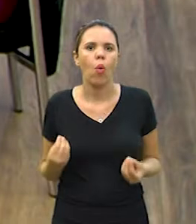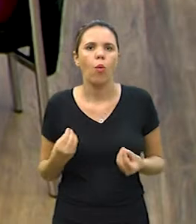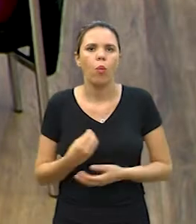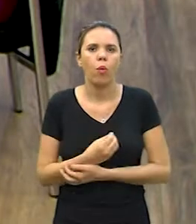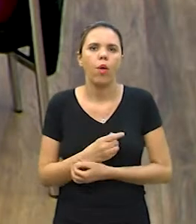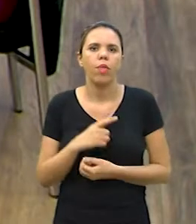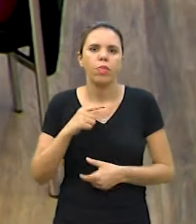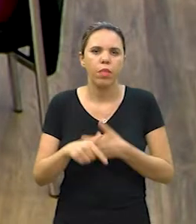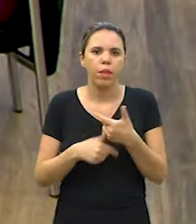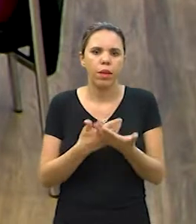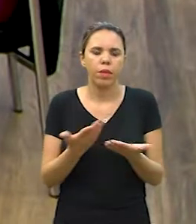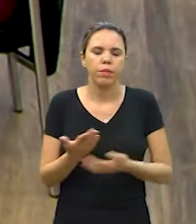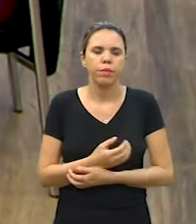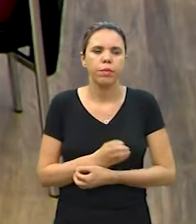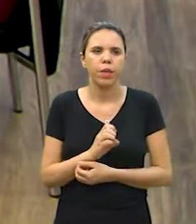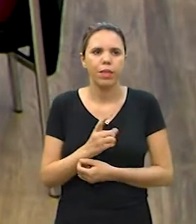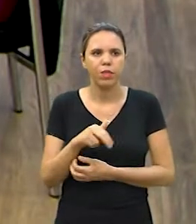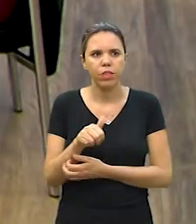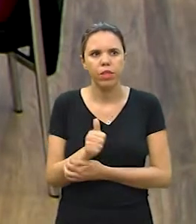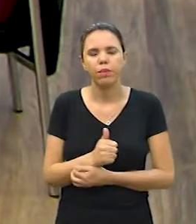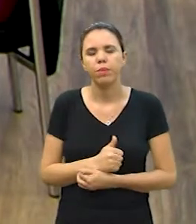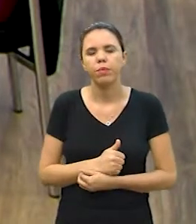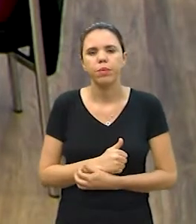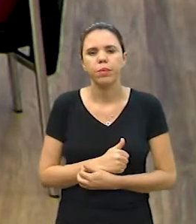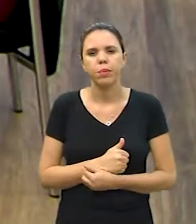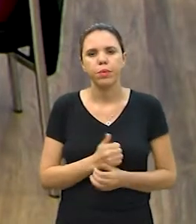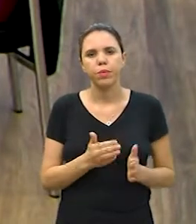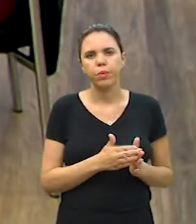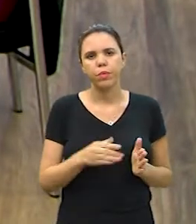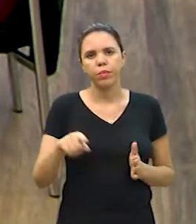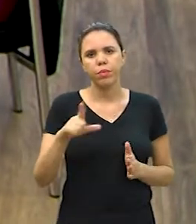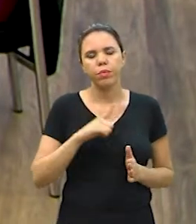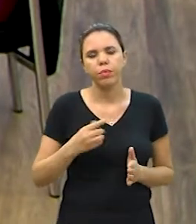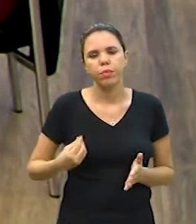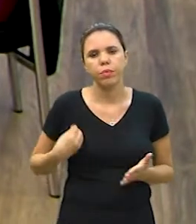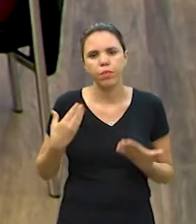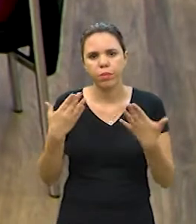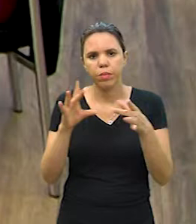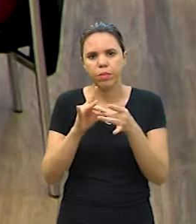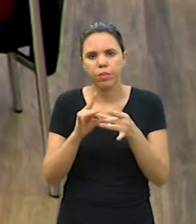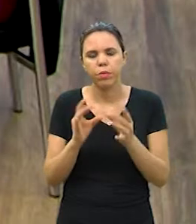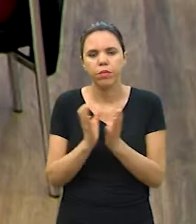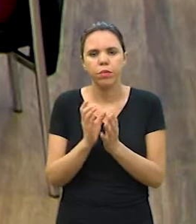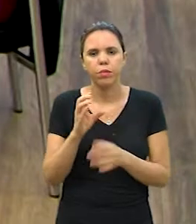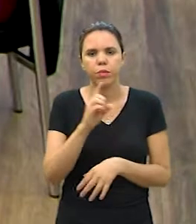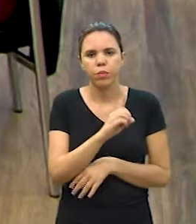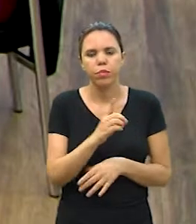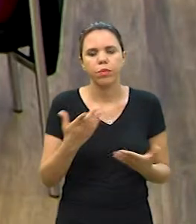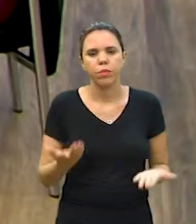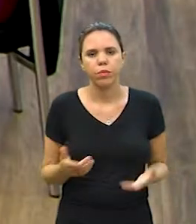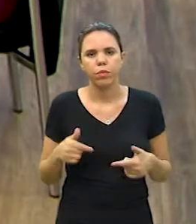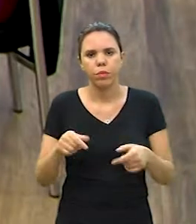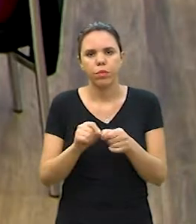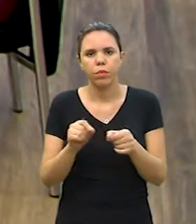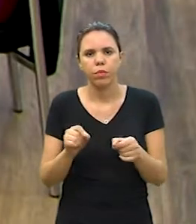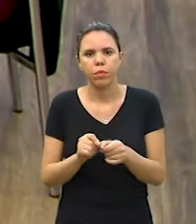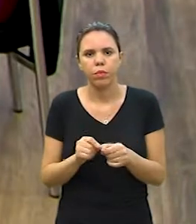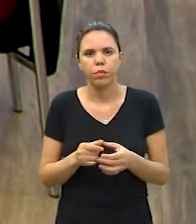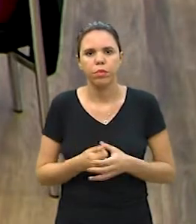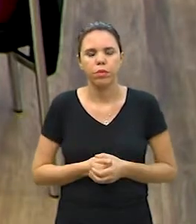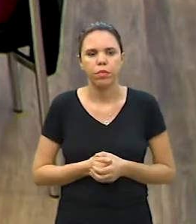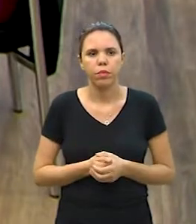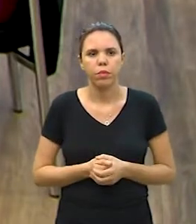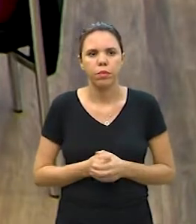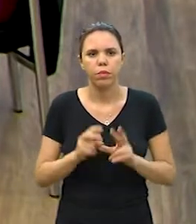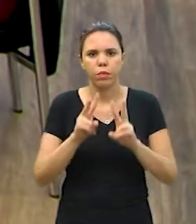tem sido esse trabalho, Edna? Desde quando você está à frente da coordenadoria e as ações que